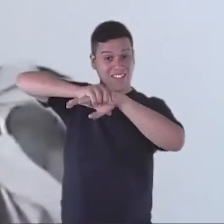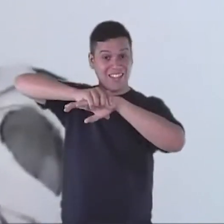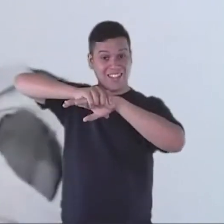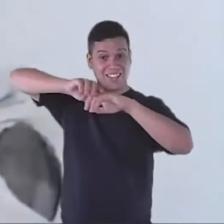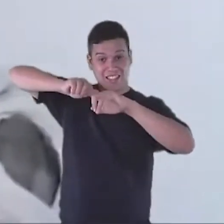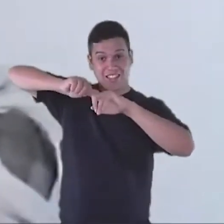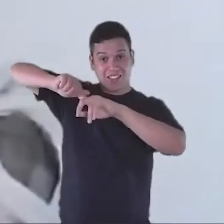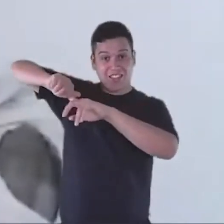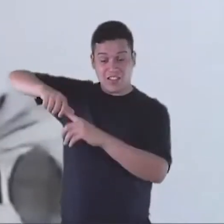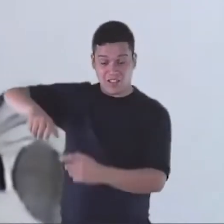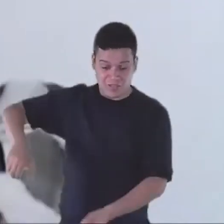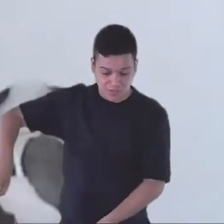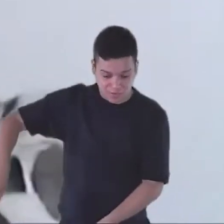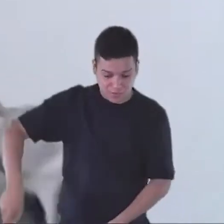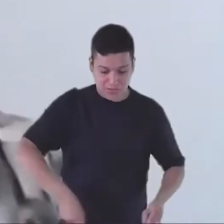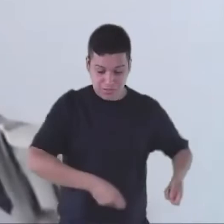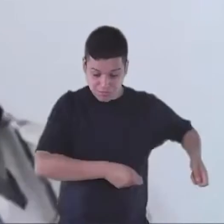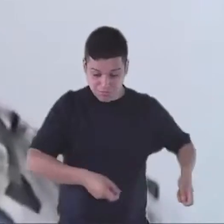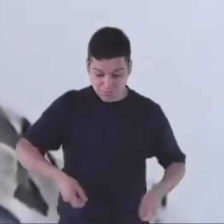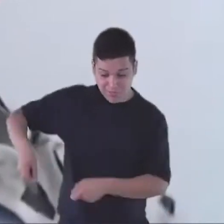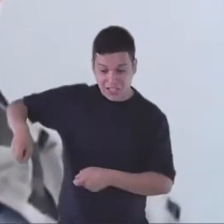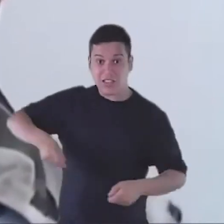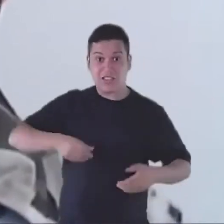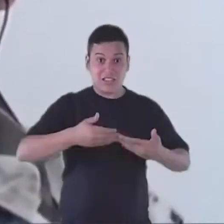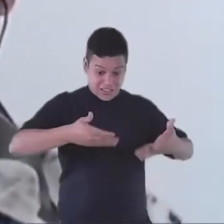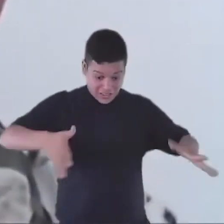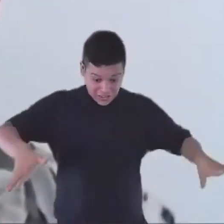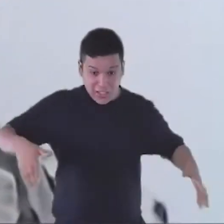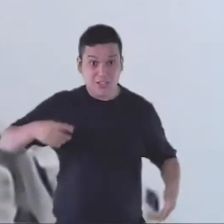E ficavam balançando assim.